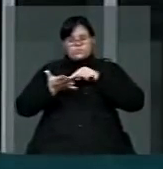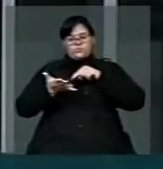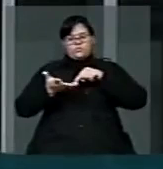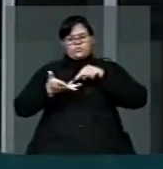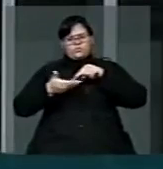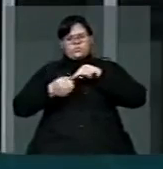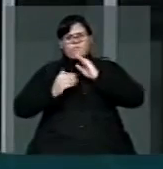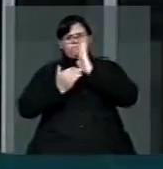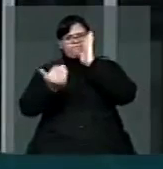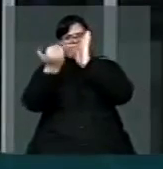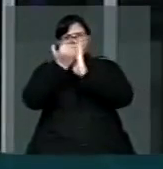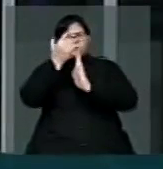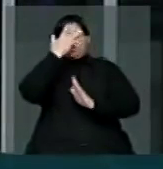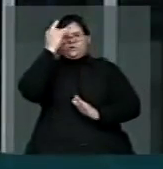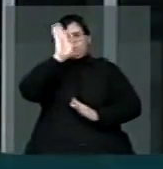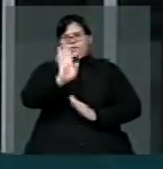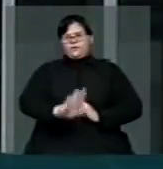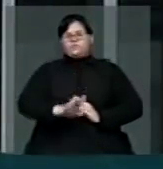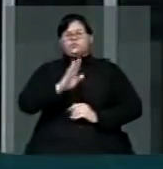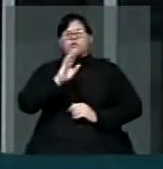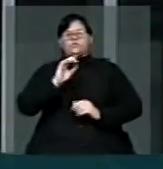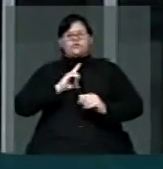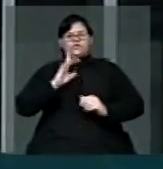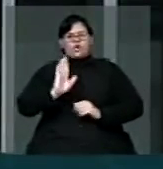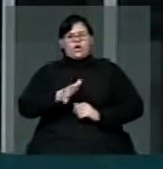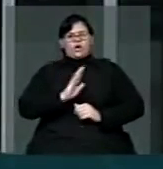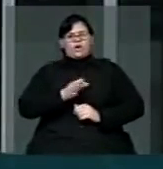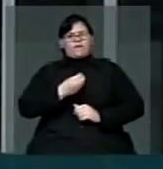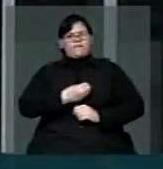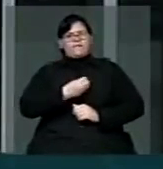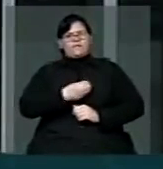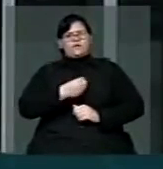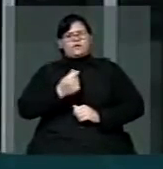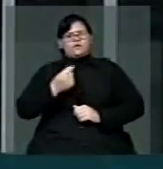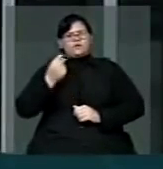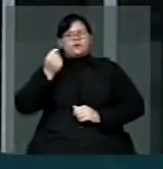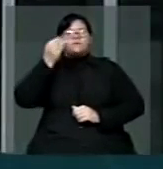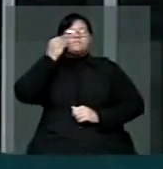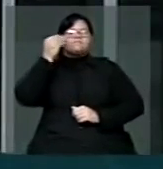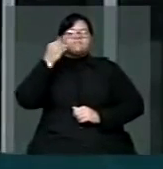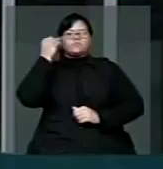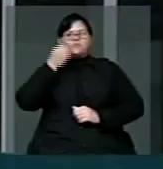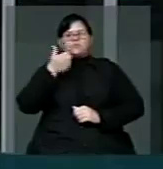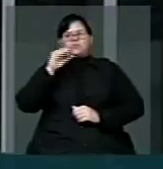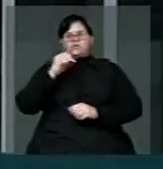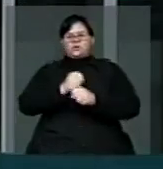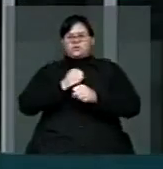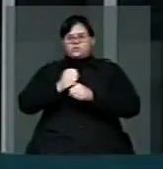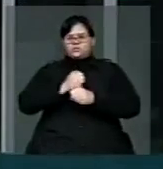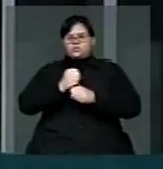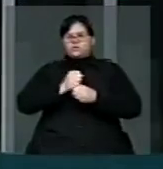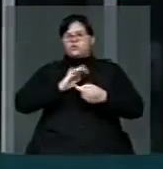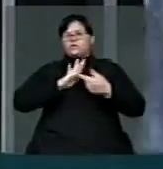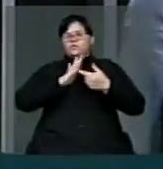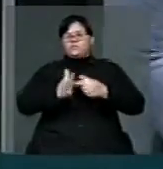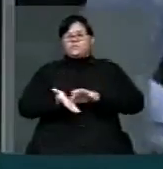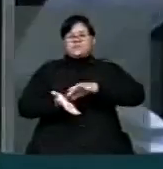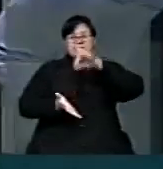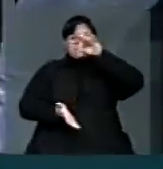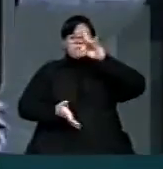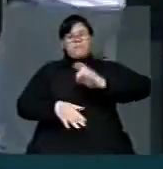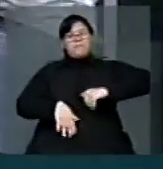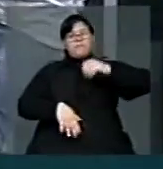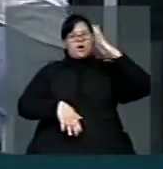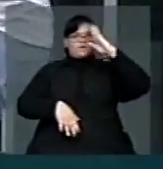já vivenciaram no seu cotidiano nos últimos 10 anos. Destaco especialmente as mudanças que nós brasileiros vivemos